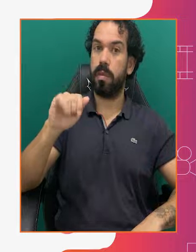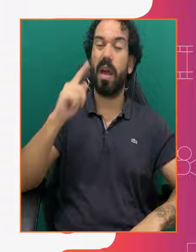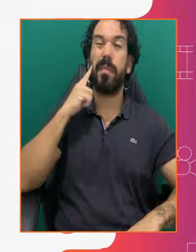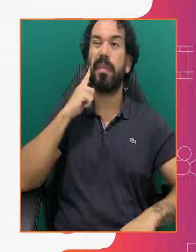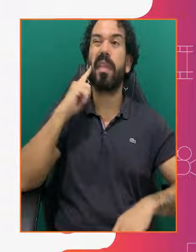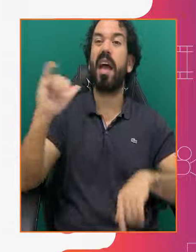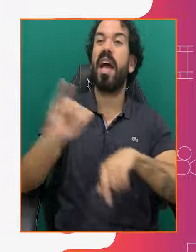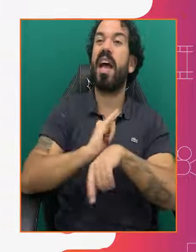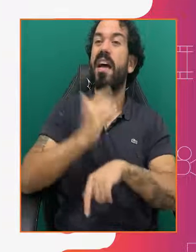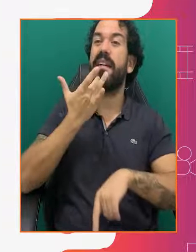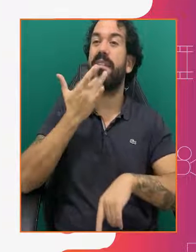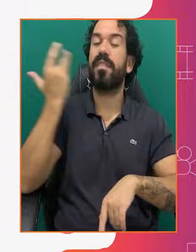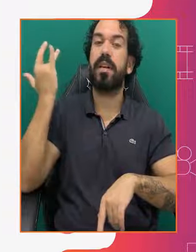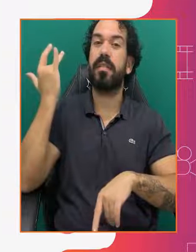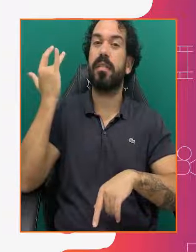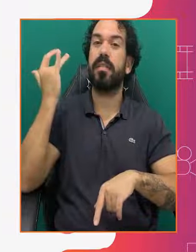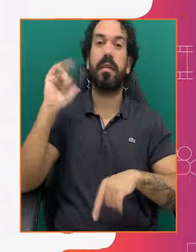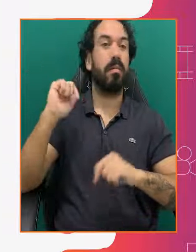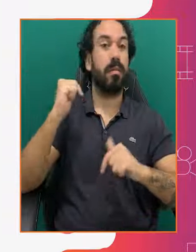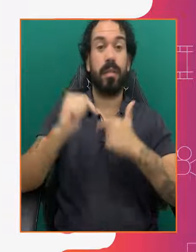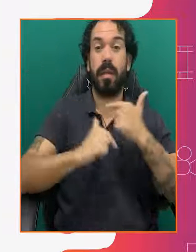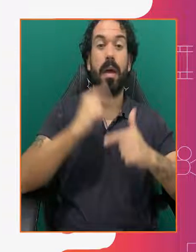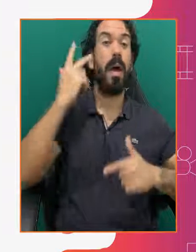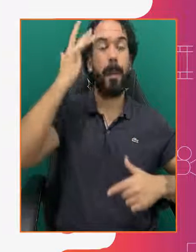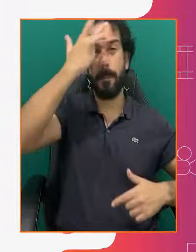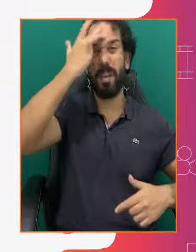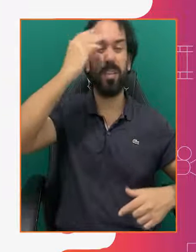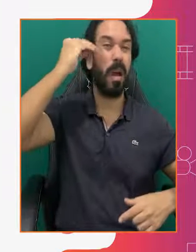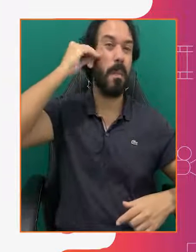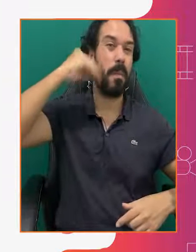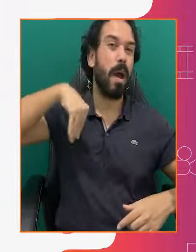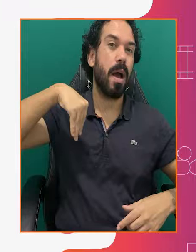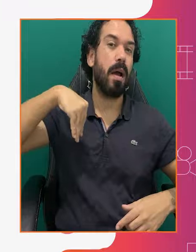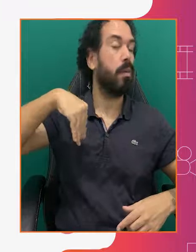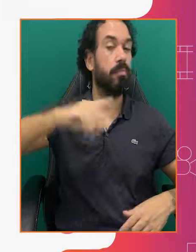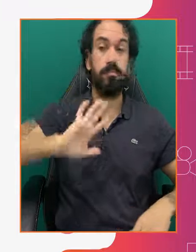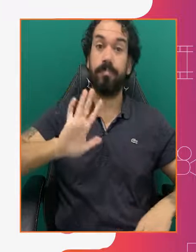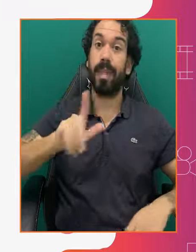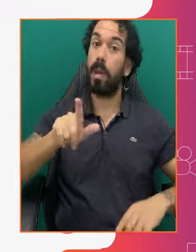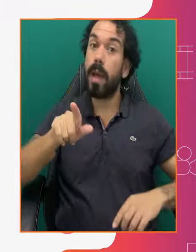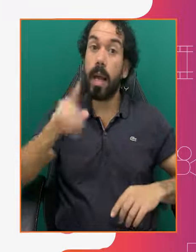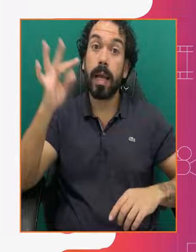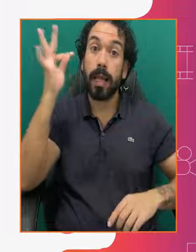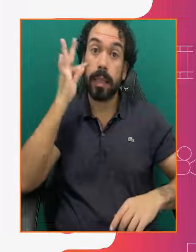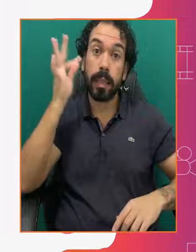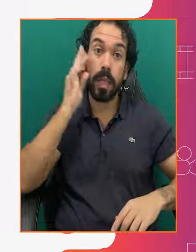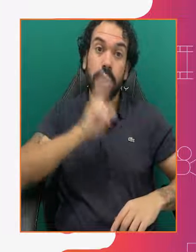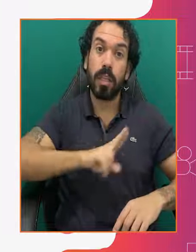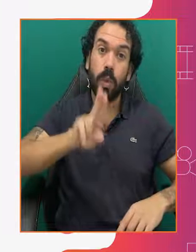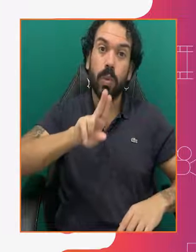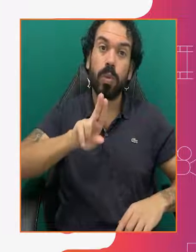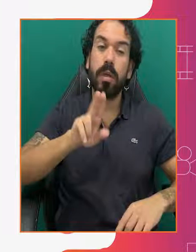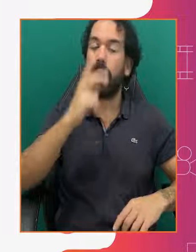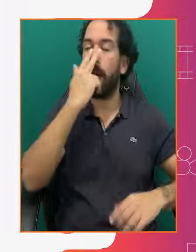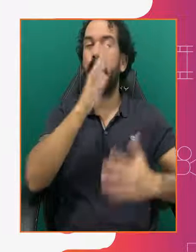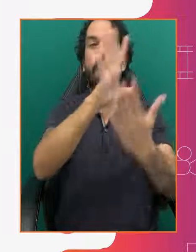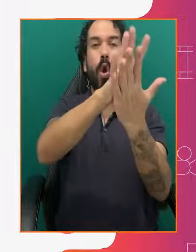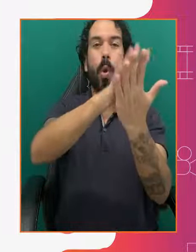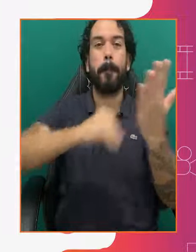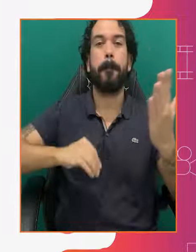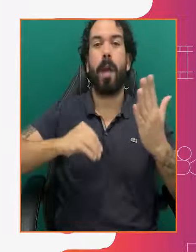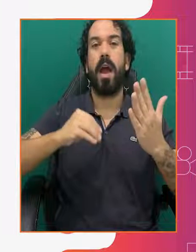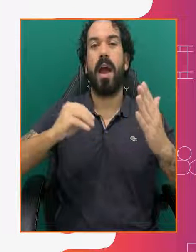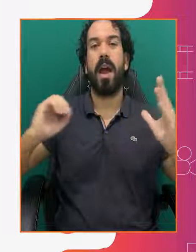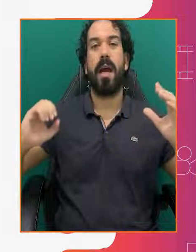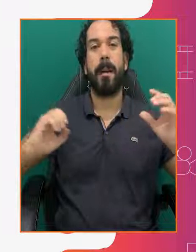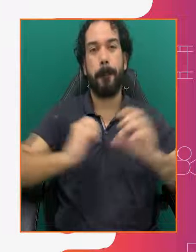um atalho, muito menos um trabalho para gente preguiçosa. O segredo dessa técnica não é